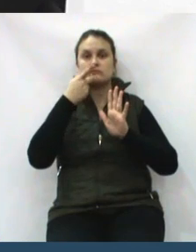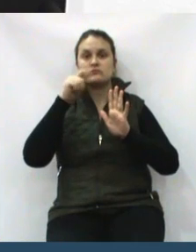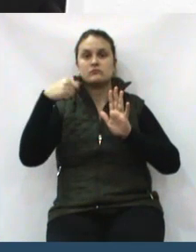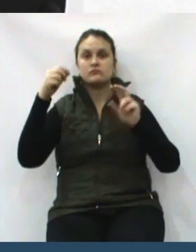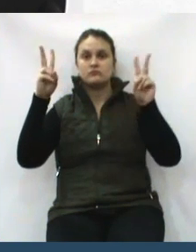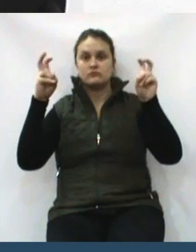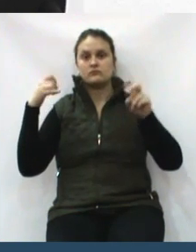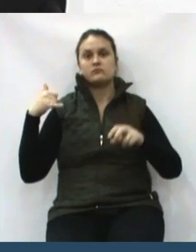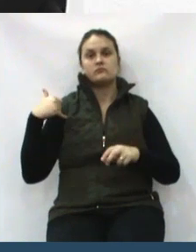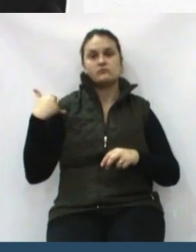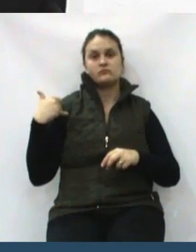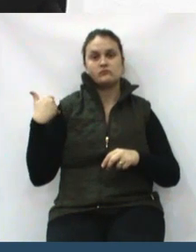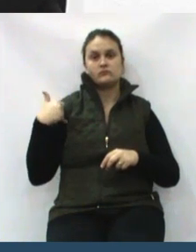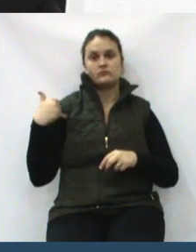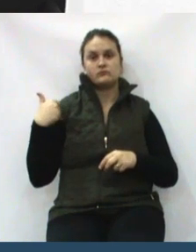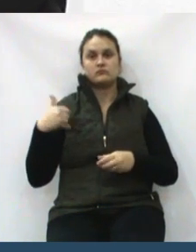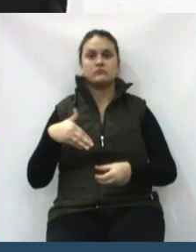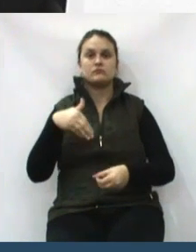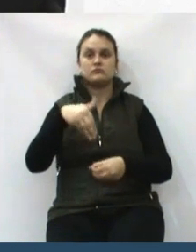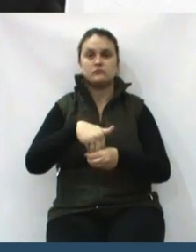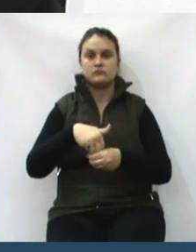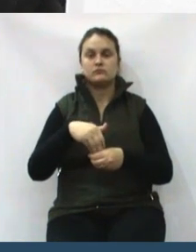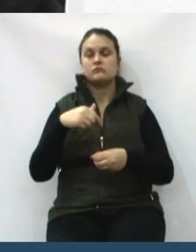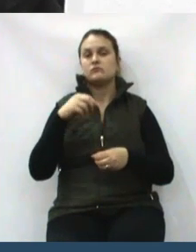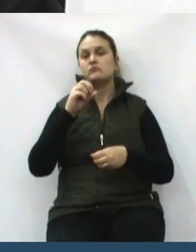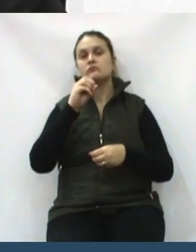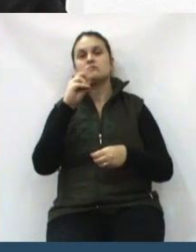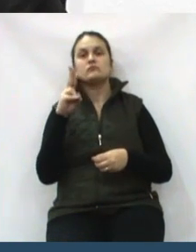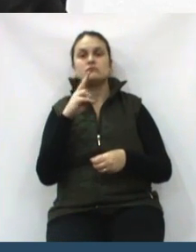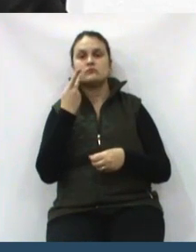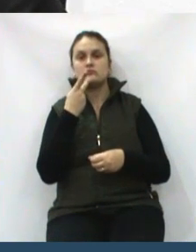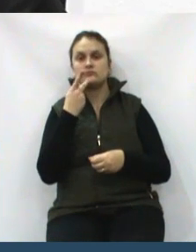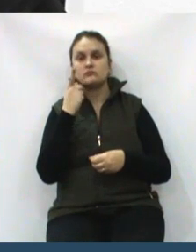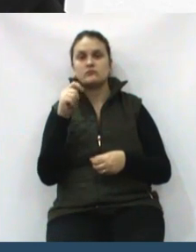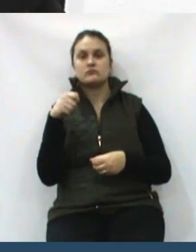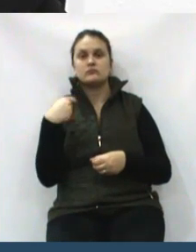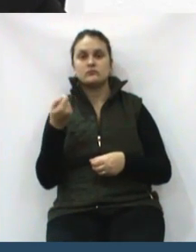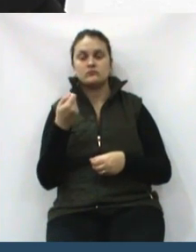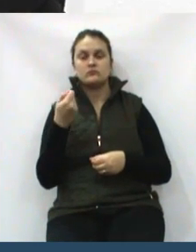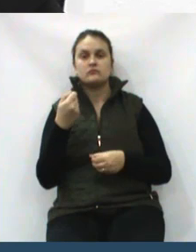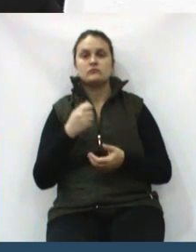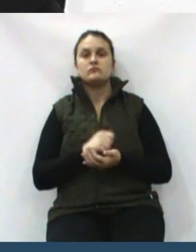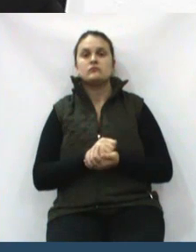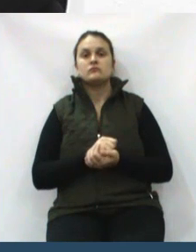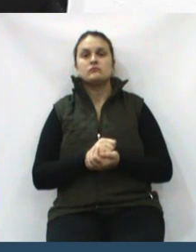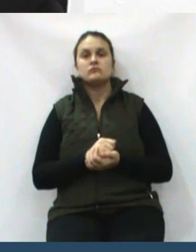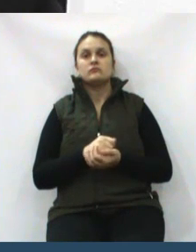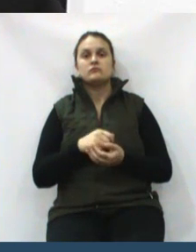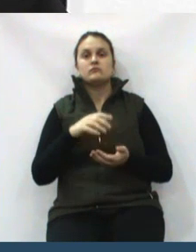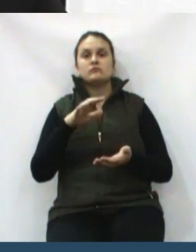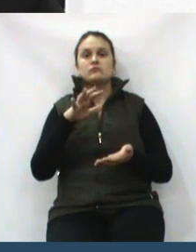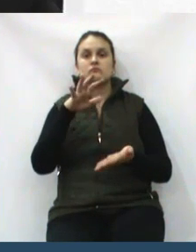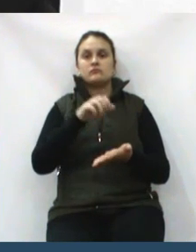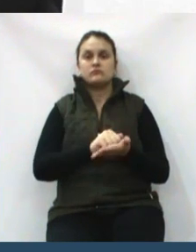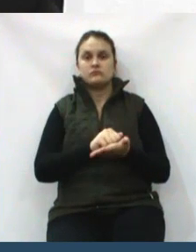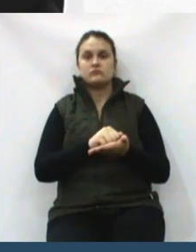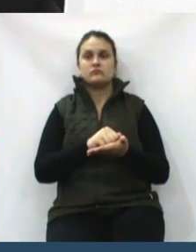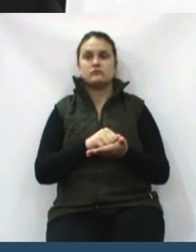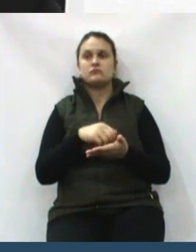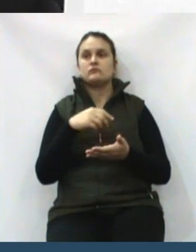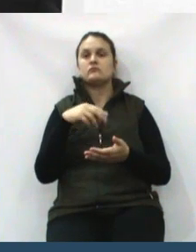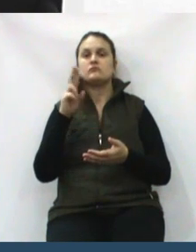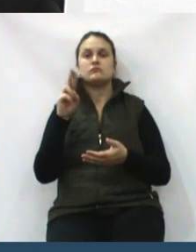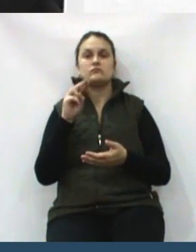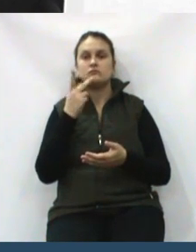idade para ser candidato a tal cargo. Em momento algum, meu projeto de lei fala sobre registro de candidatura. Em